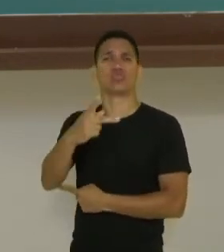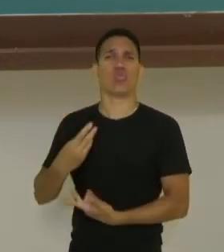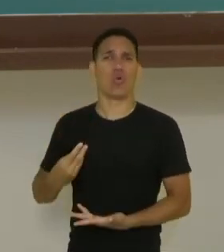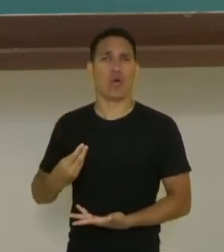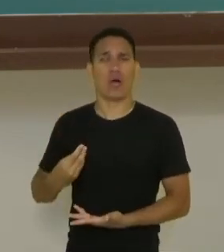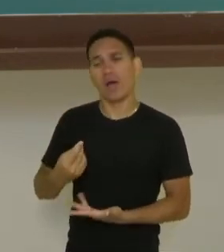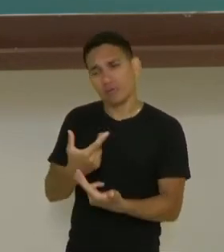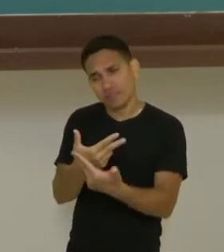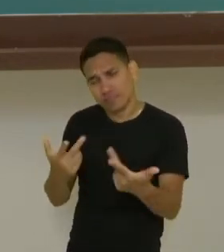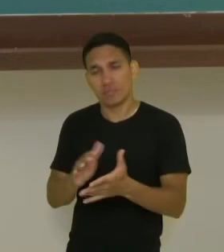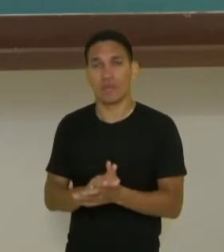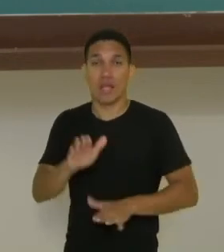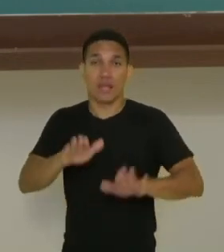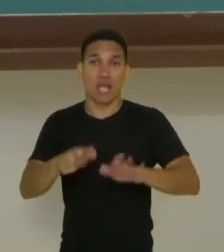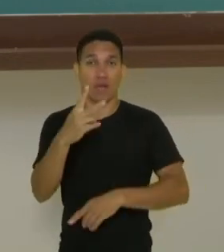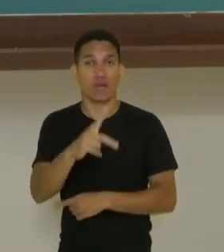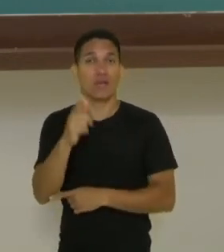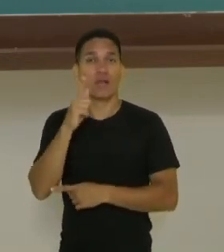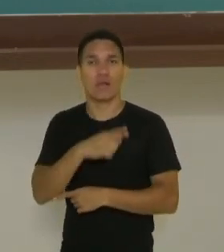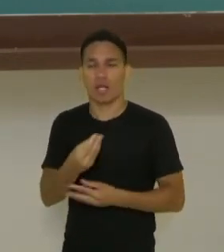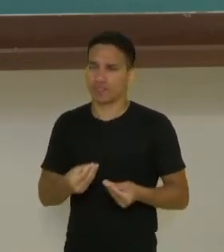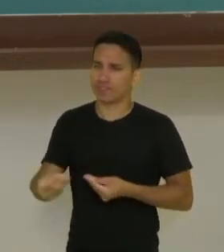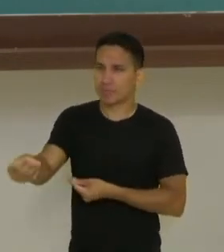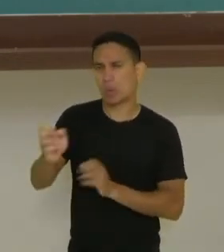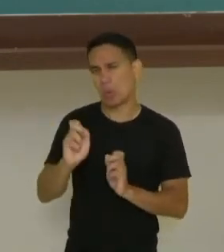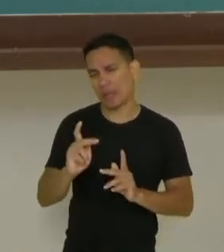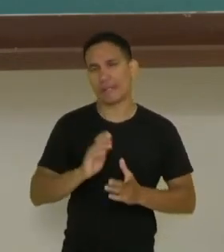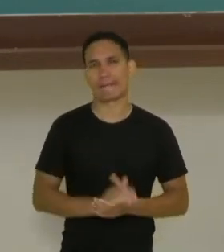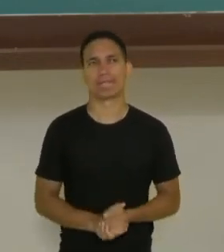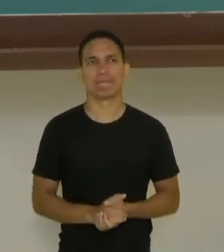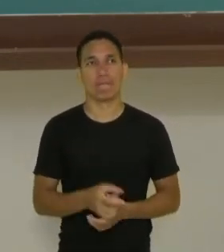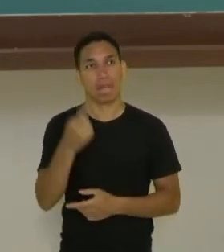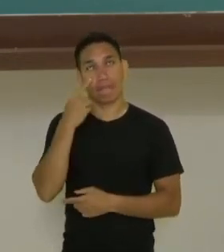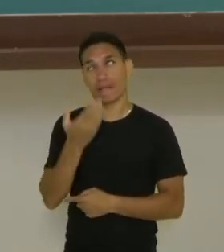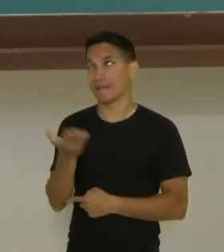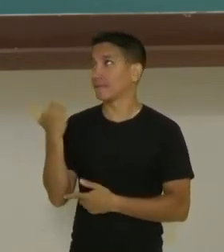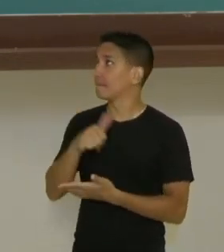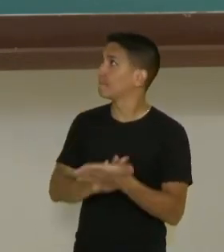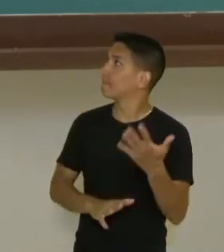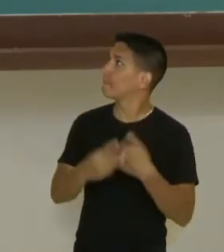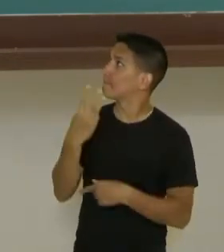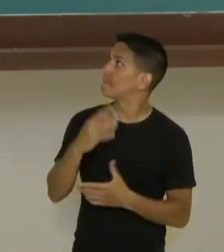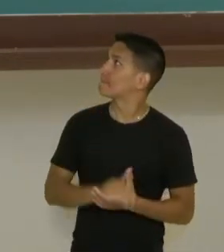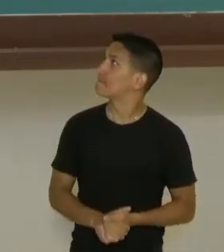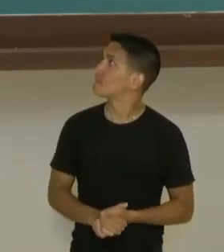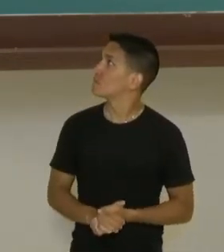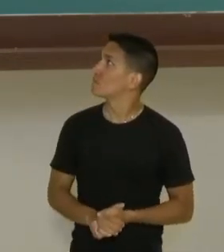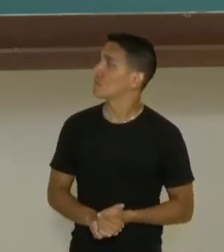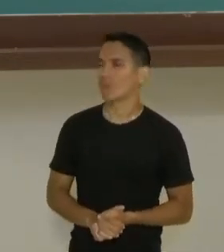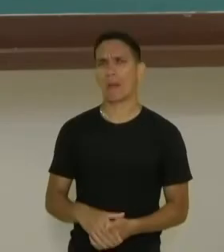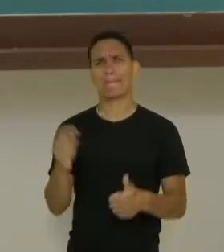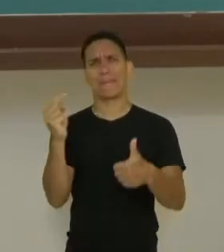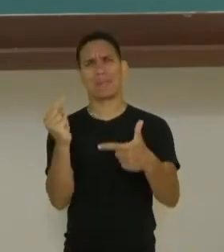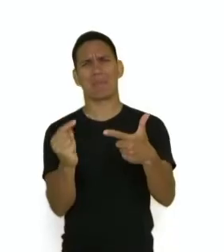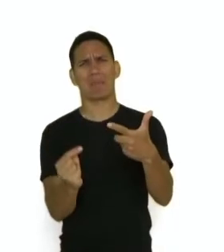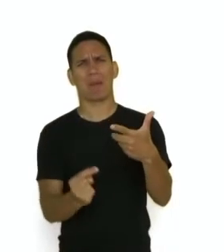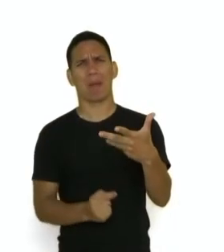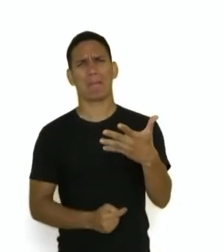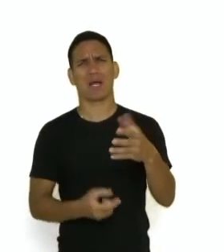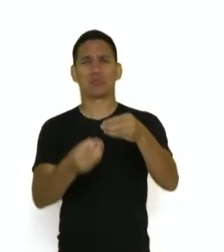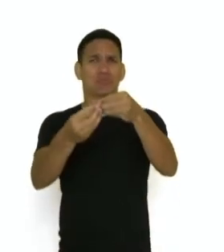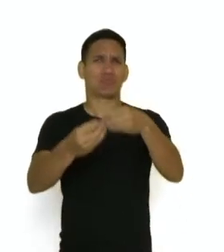você repassar, ok? Vamos ver o exercício de número 3. Muitos dos males que afligem a